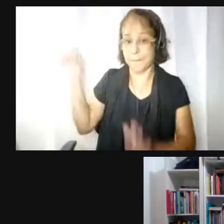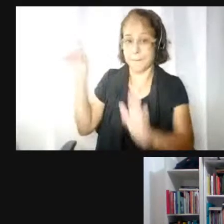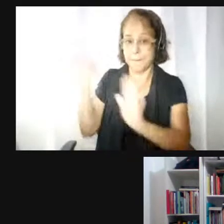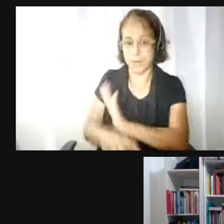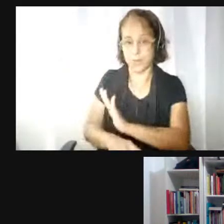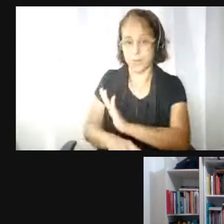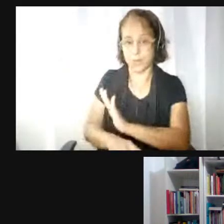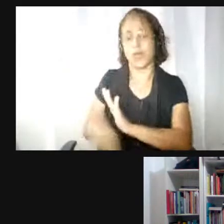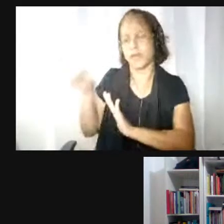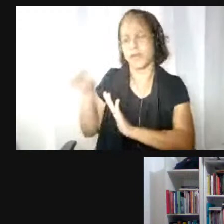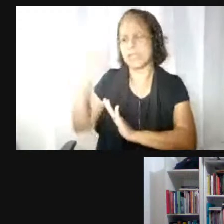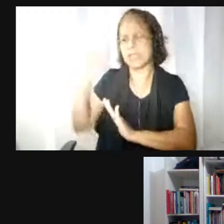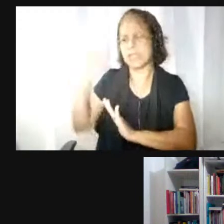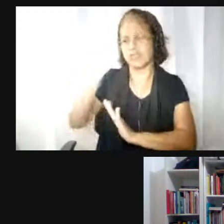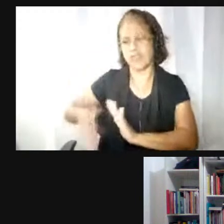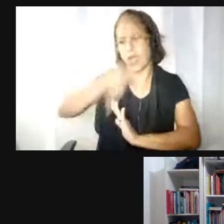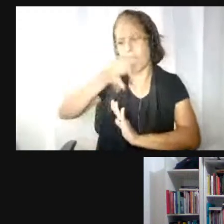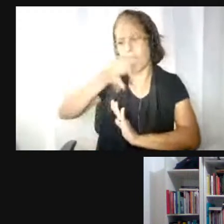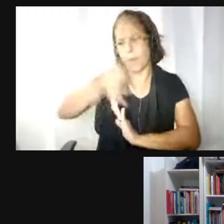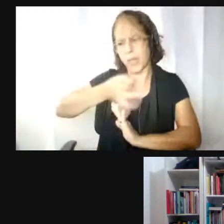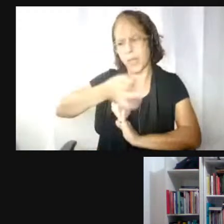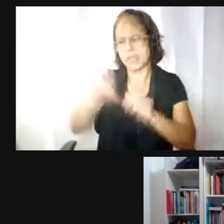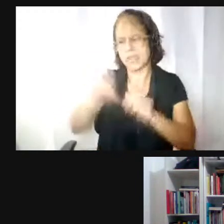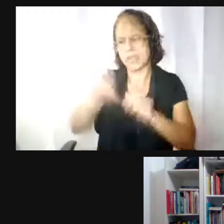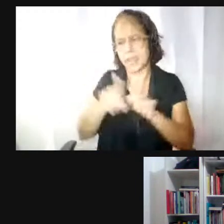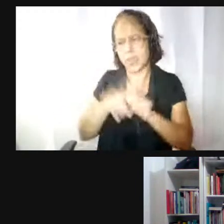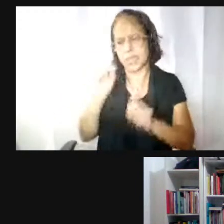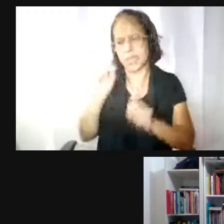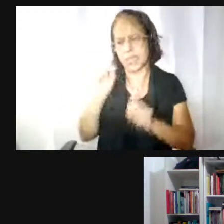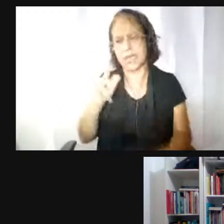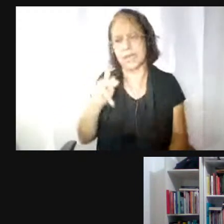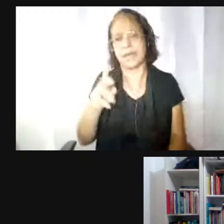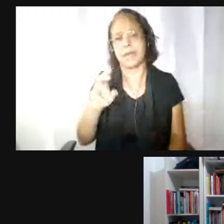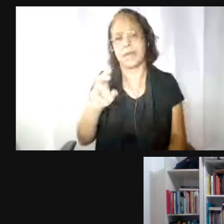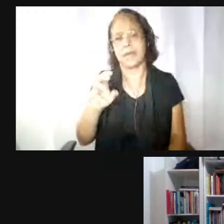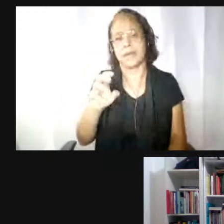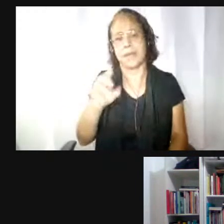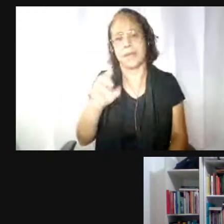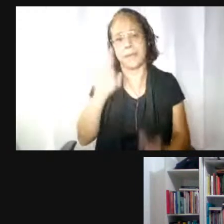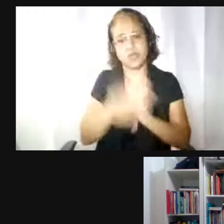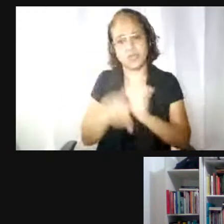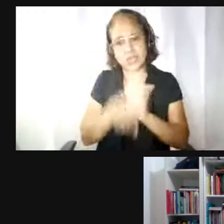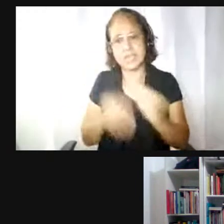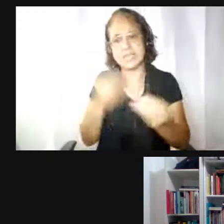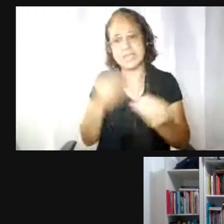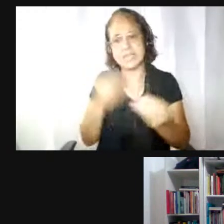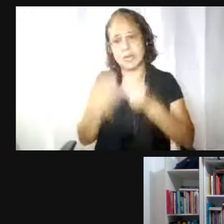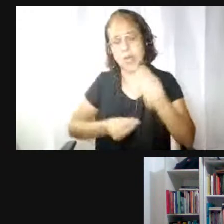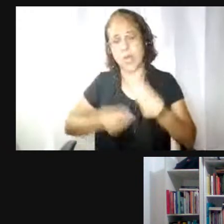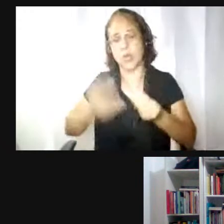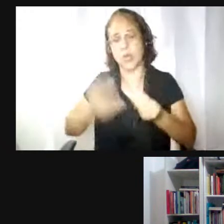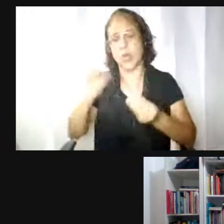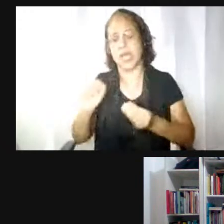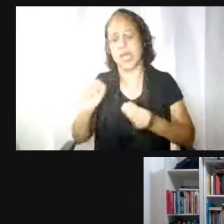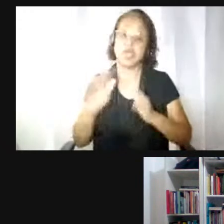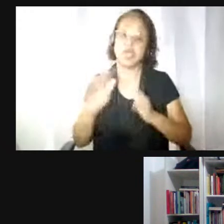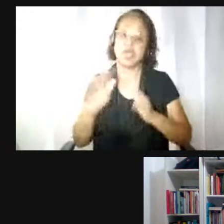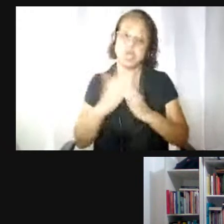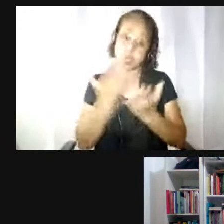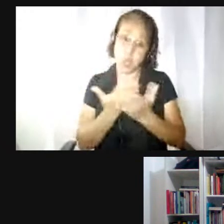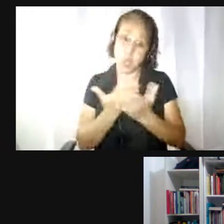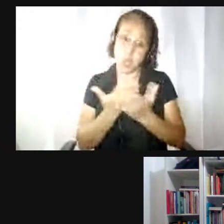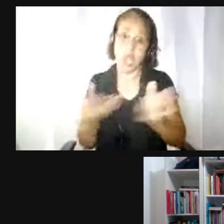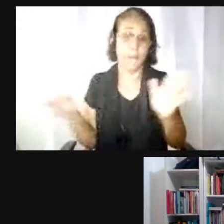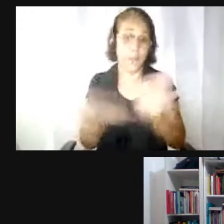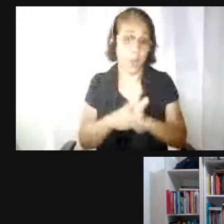sua explanação, né? Em suas pesquisas, se você encontrou indícios que evidenciavam. Escola só para negros. Além disso, o fator cor era